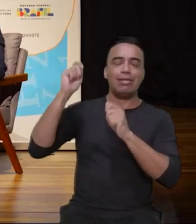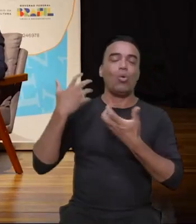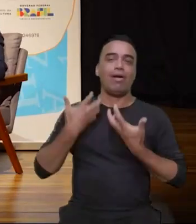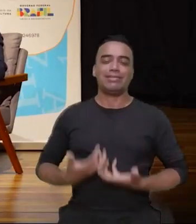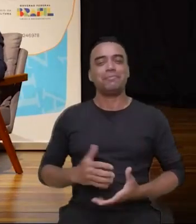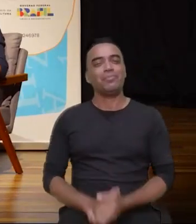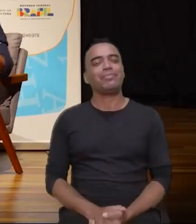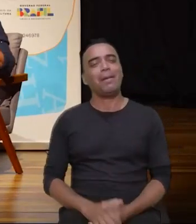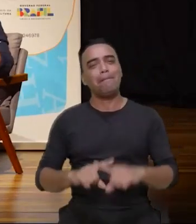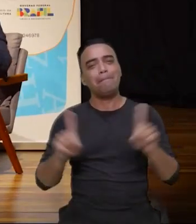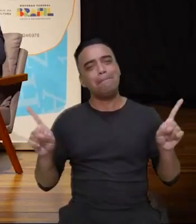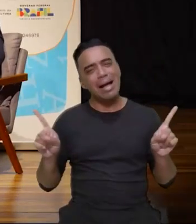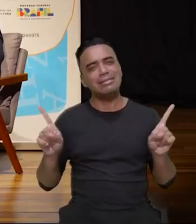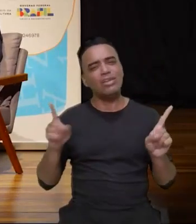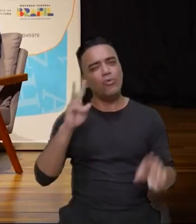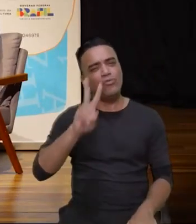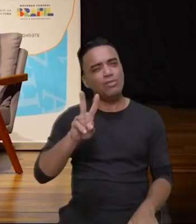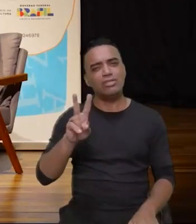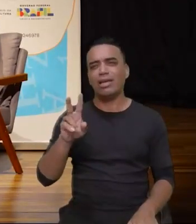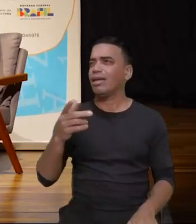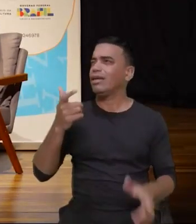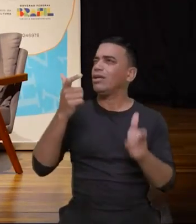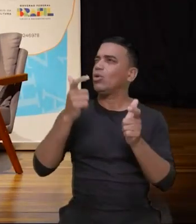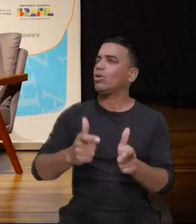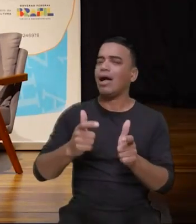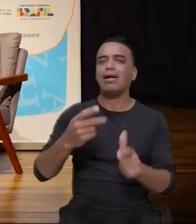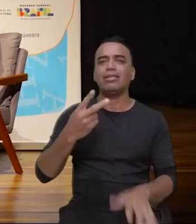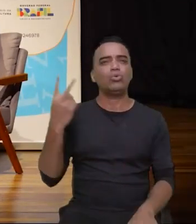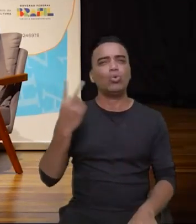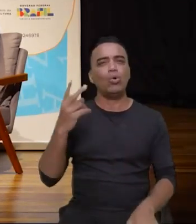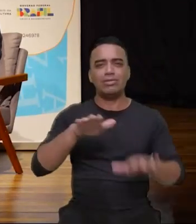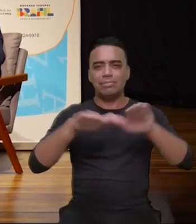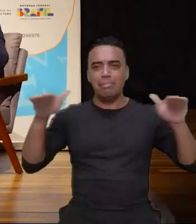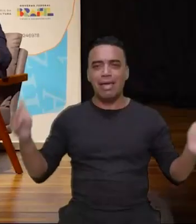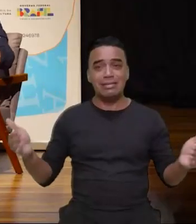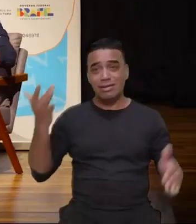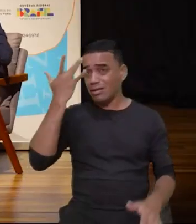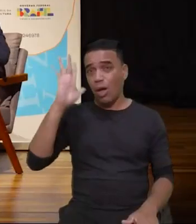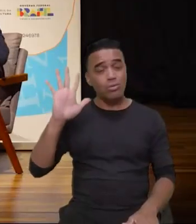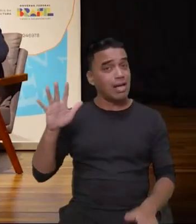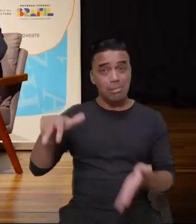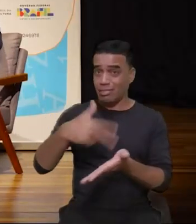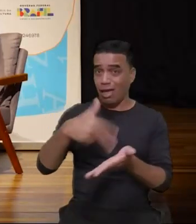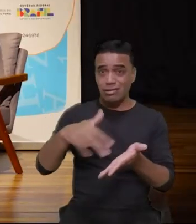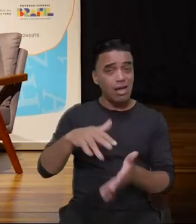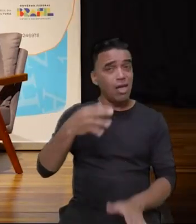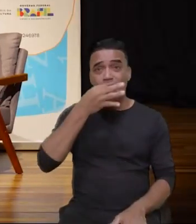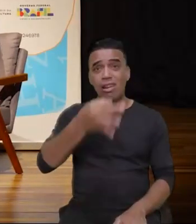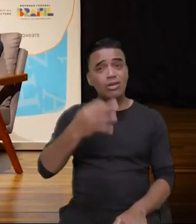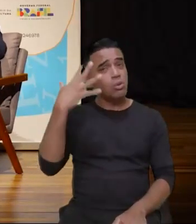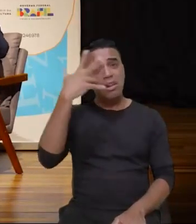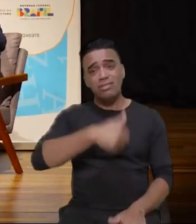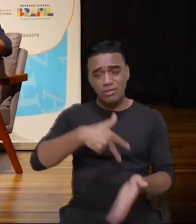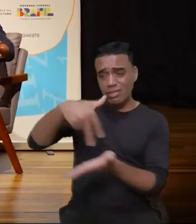Mas é que depois disso eu vi você em 2 mesas já falando que você não sabe dançar, sendo que eu sempre acho lindo toda